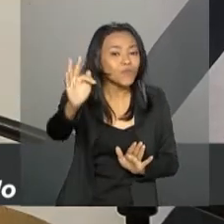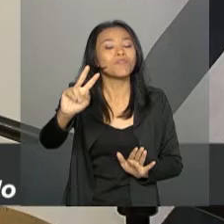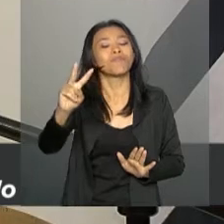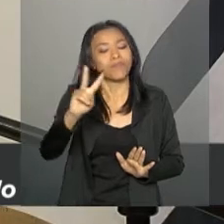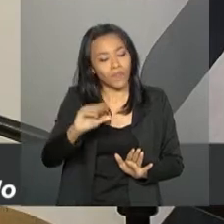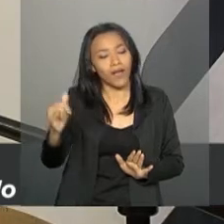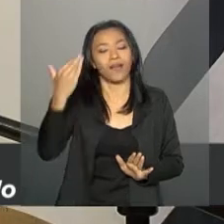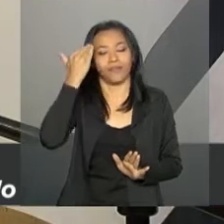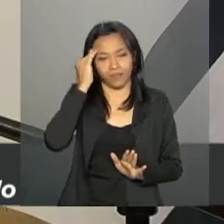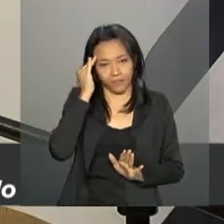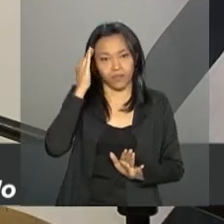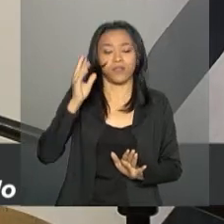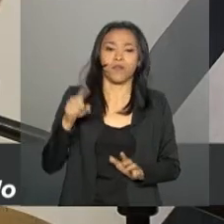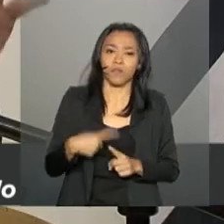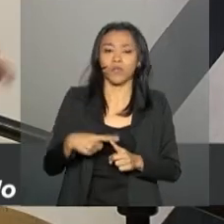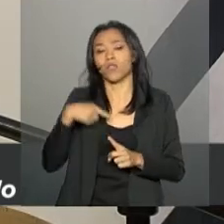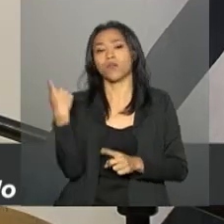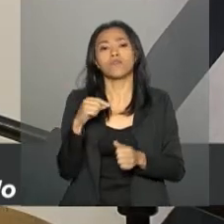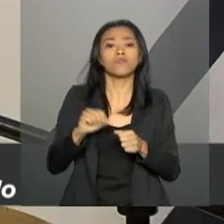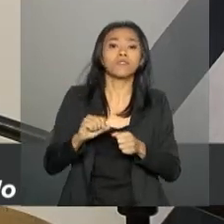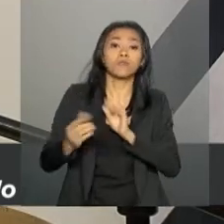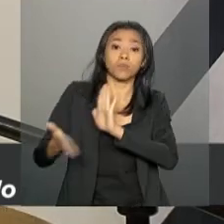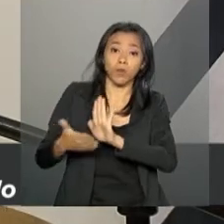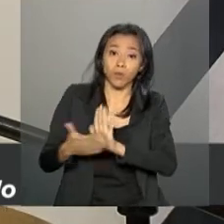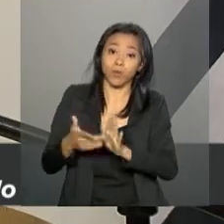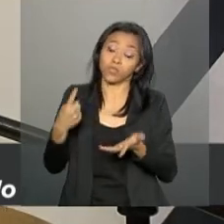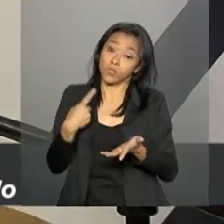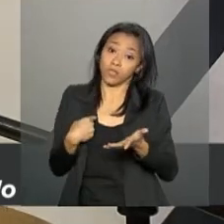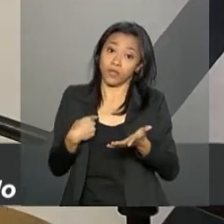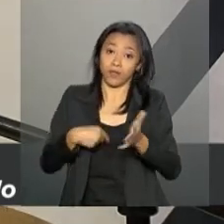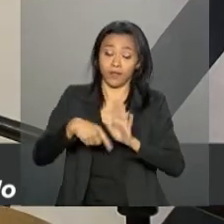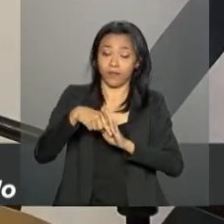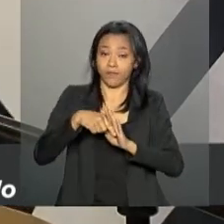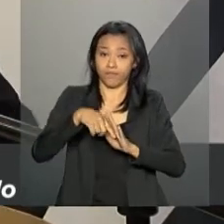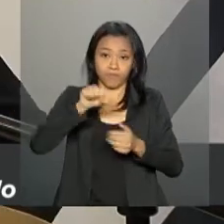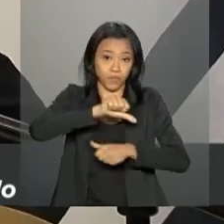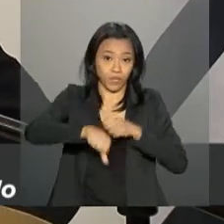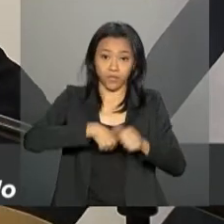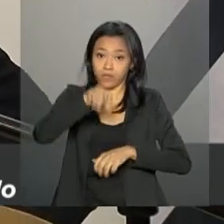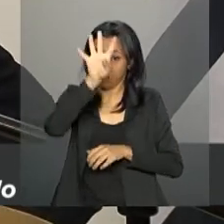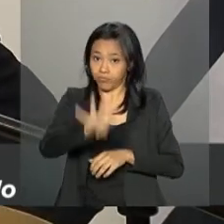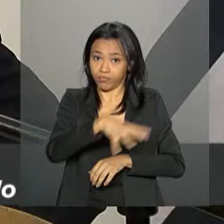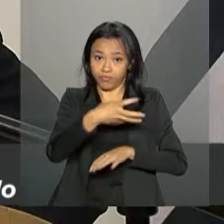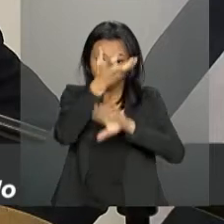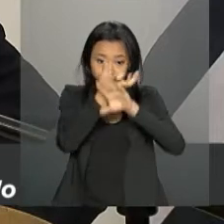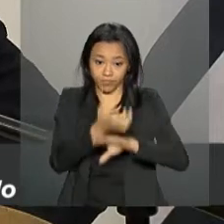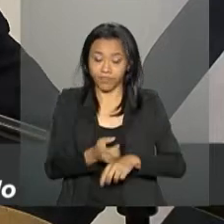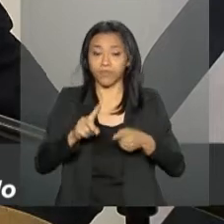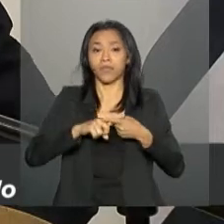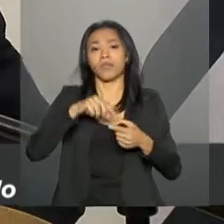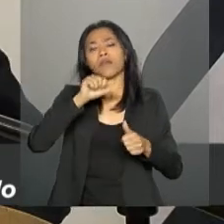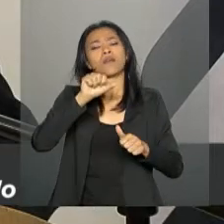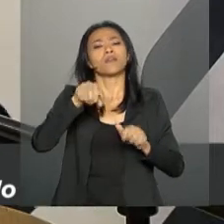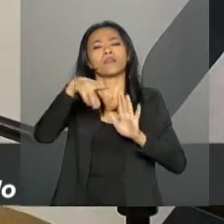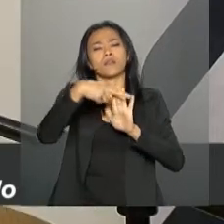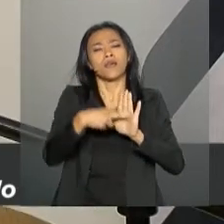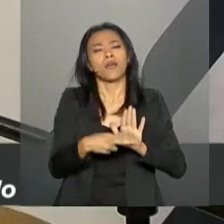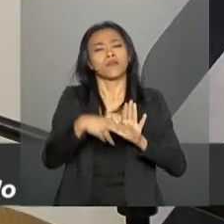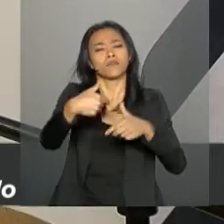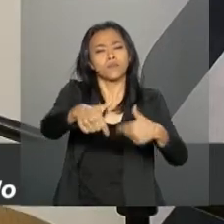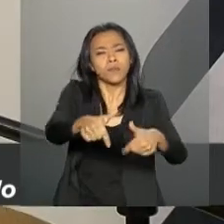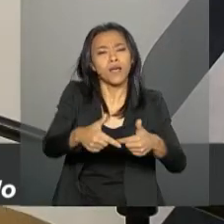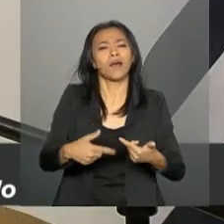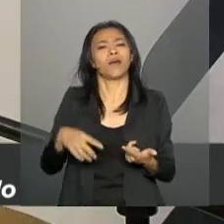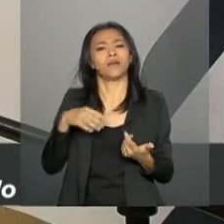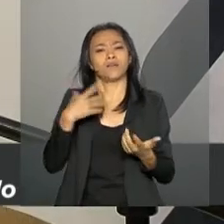gastos públicos, tivemos a ousadia da reforma do ensino médio, tivemos a ousadia da modernização trabalhista, tivemos a ousadia